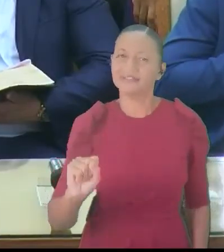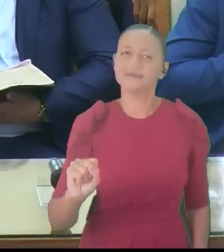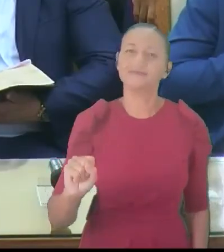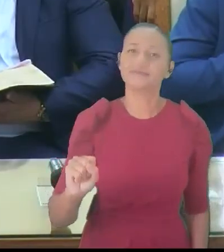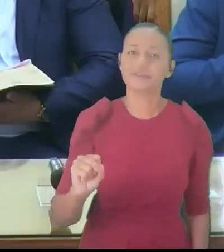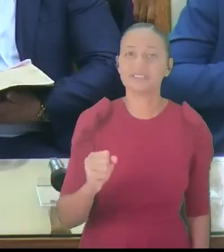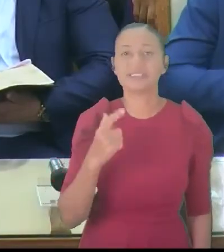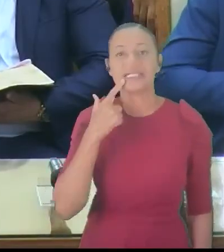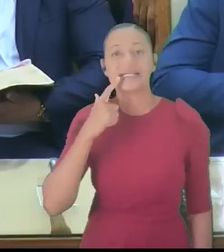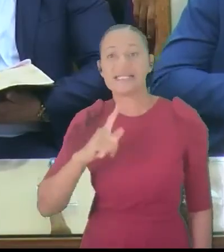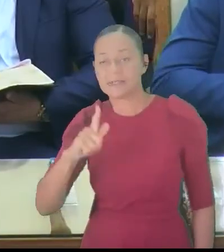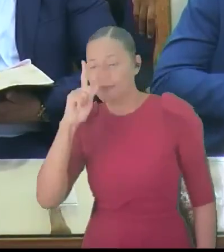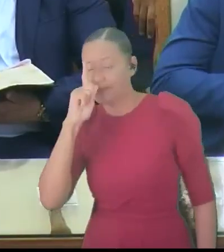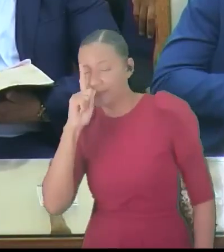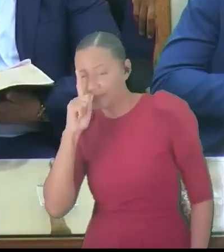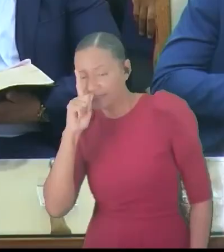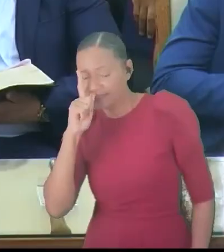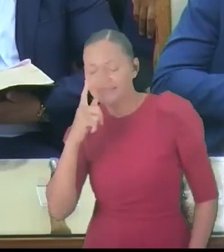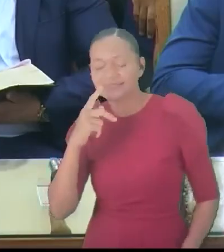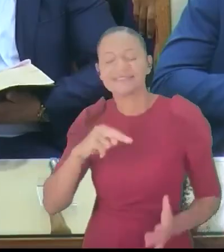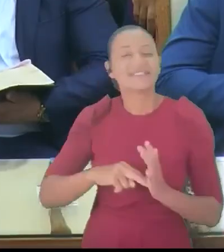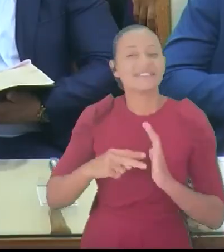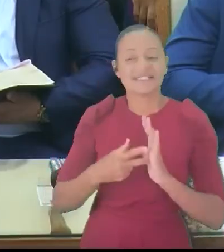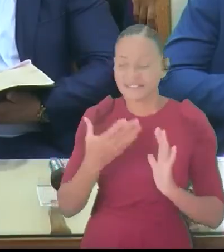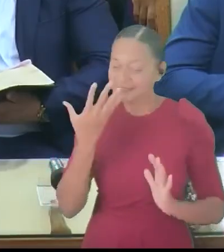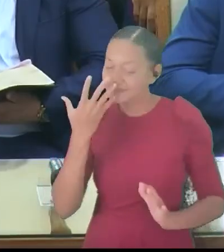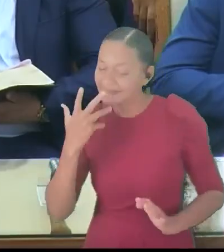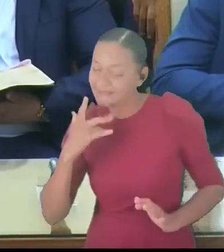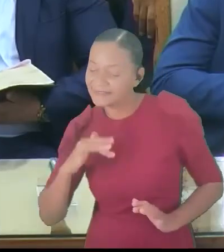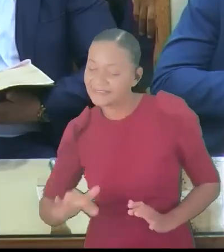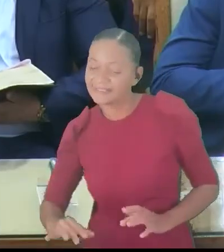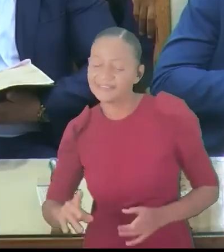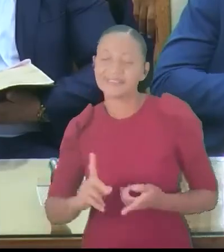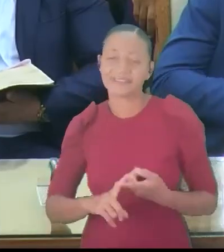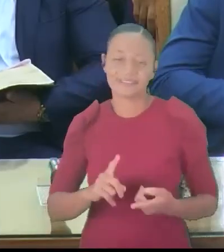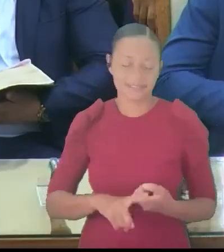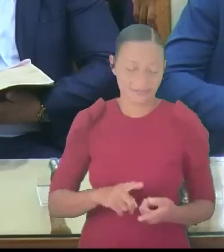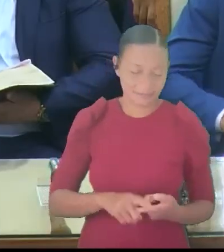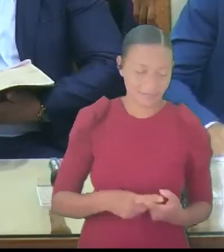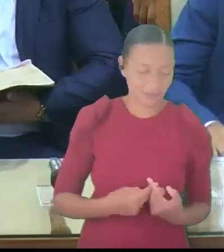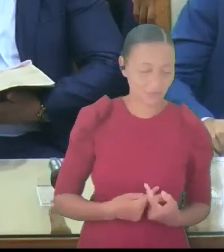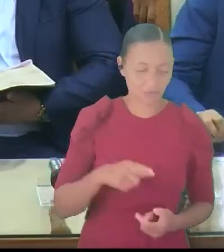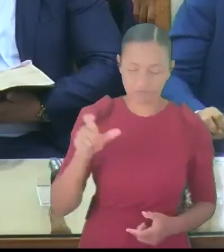no grego significa criança, como significa criado.